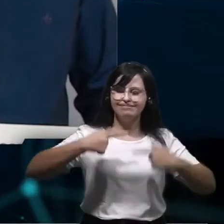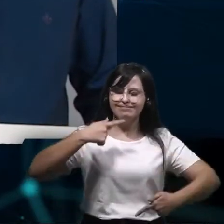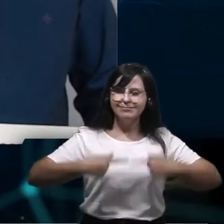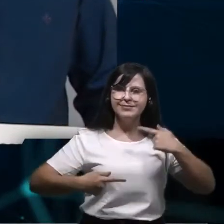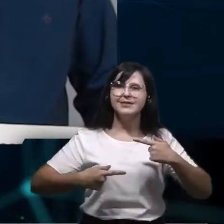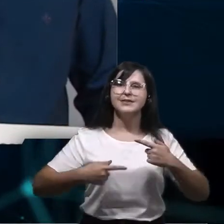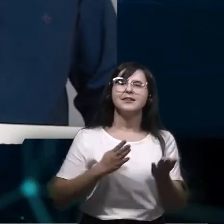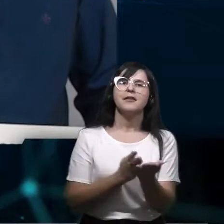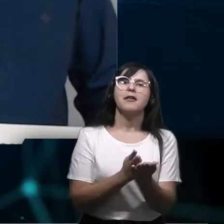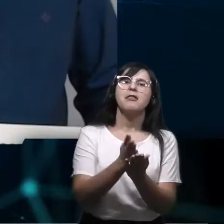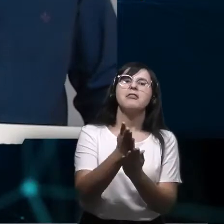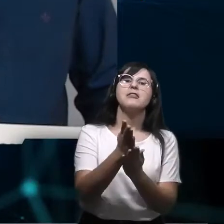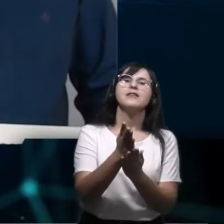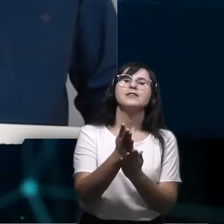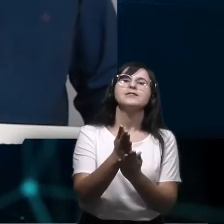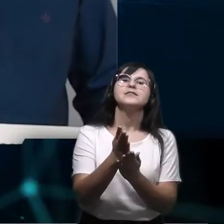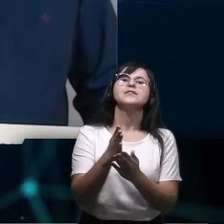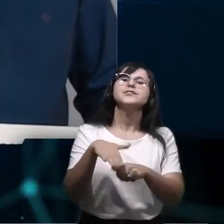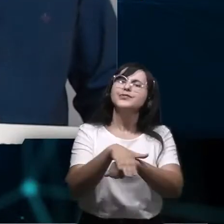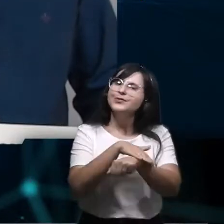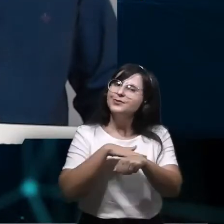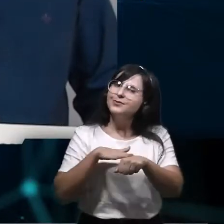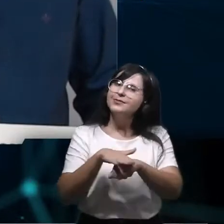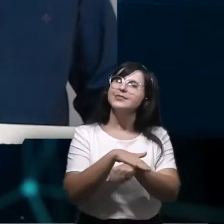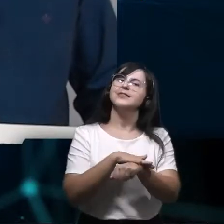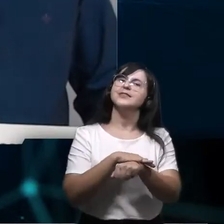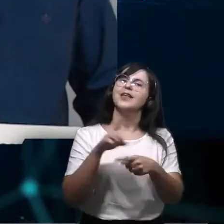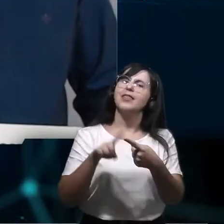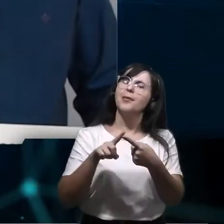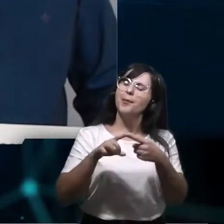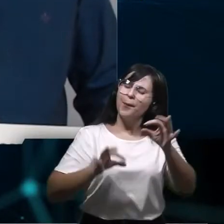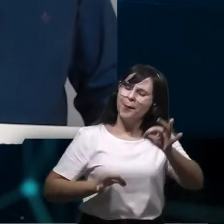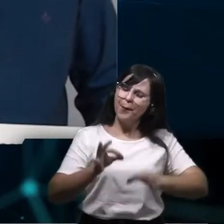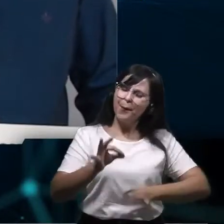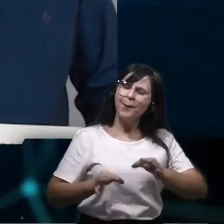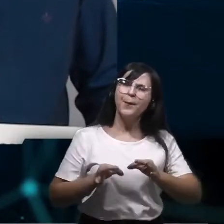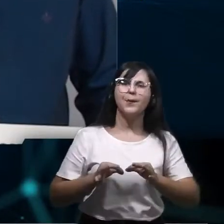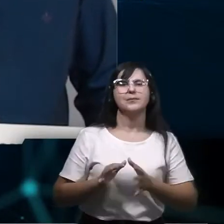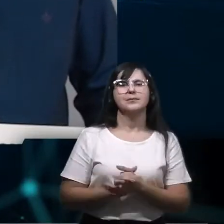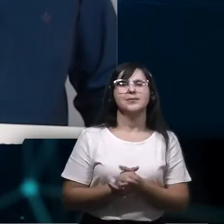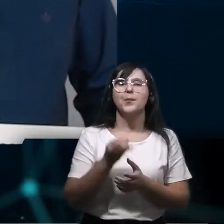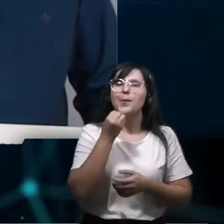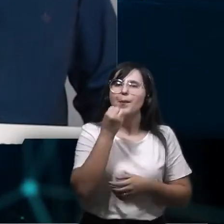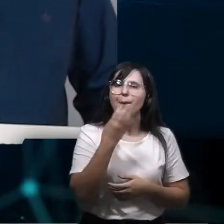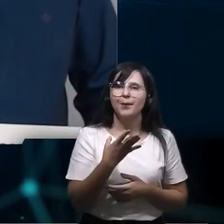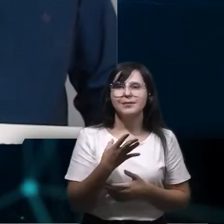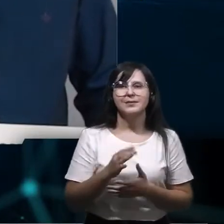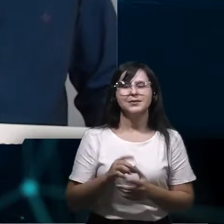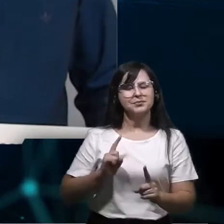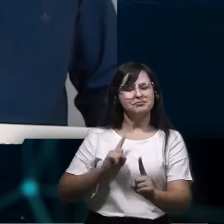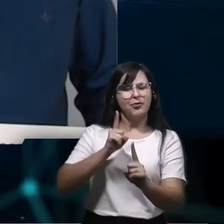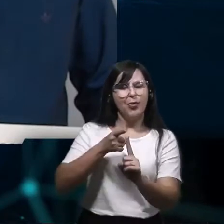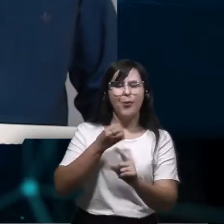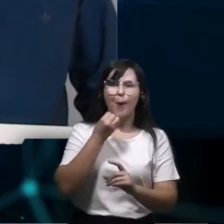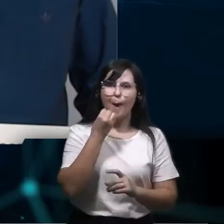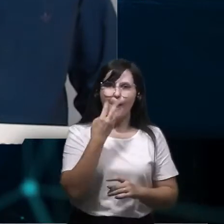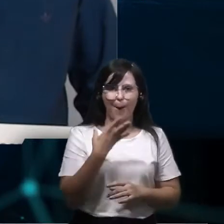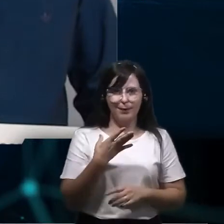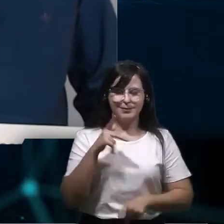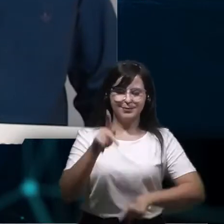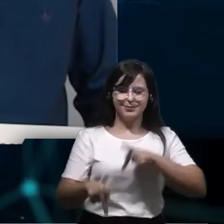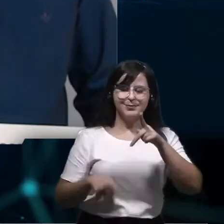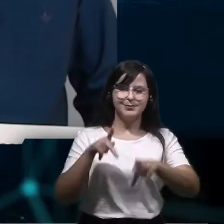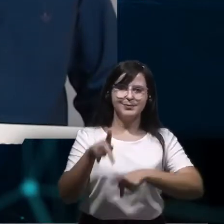vem através, certo, justamente de projetos e propostas para toda a população do nosso